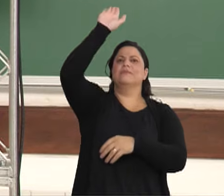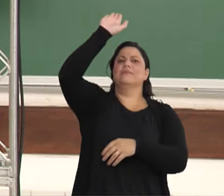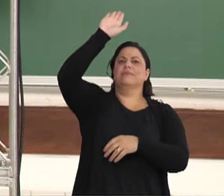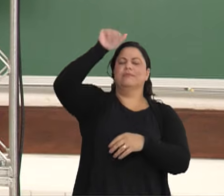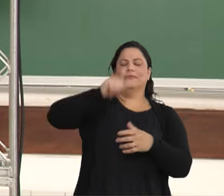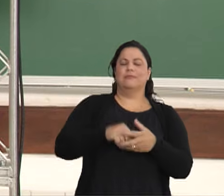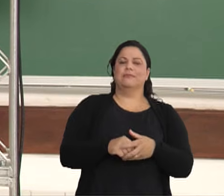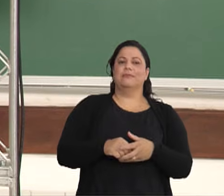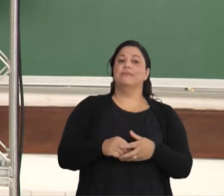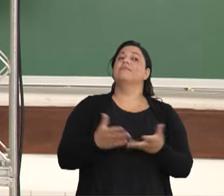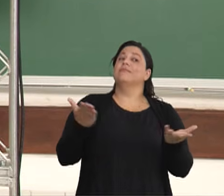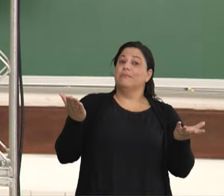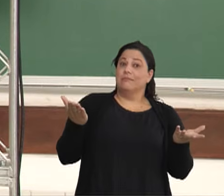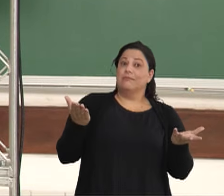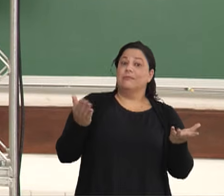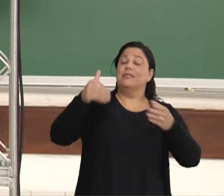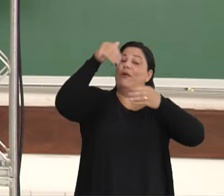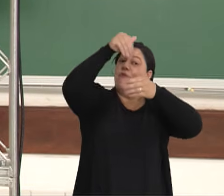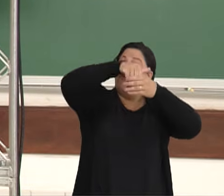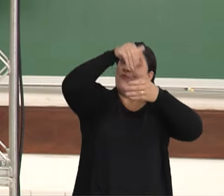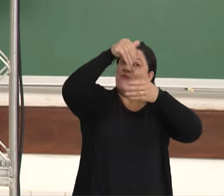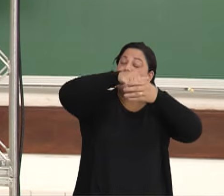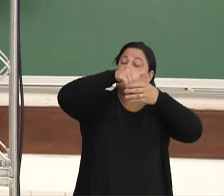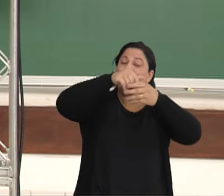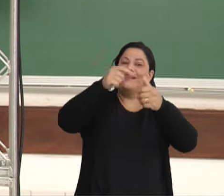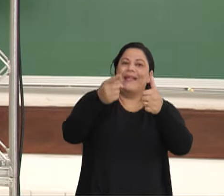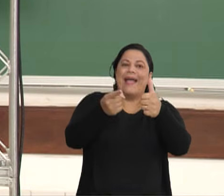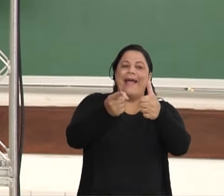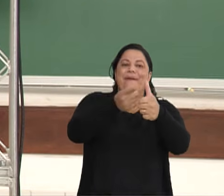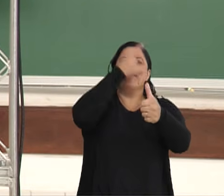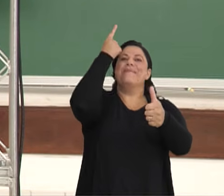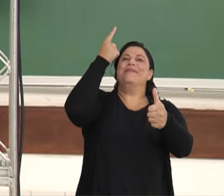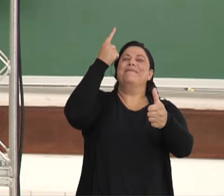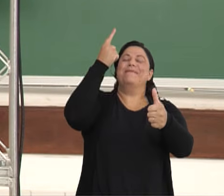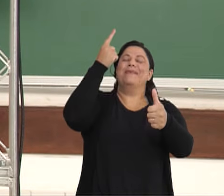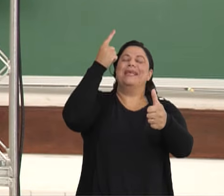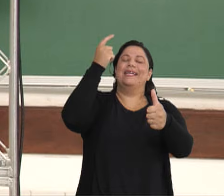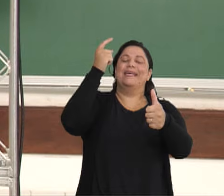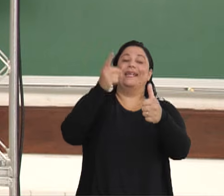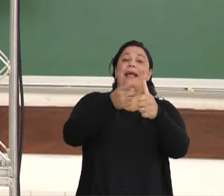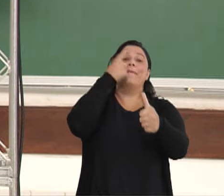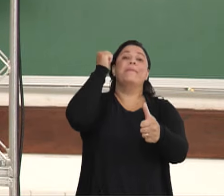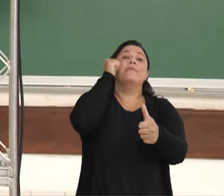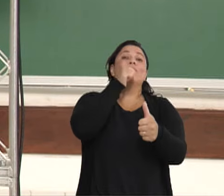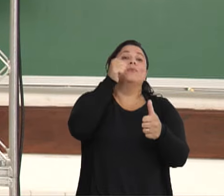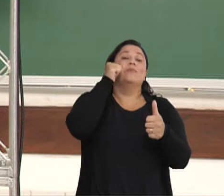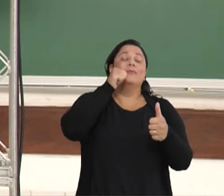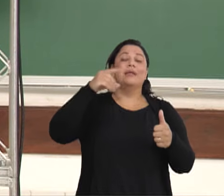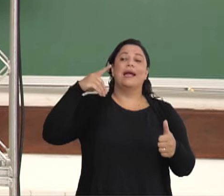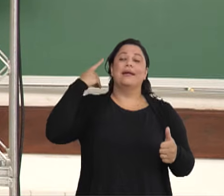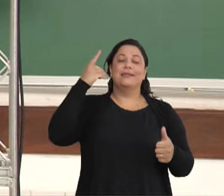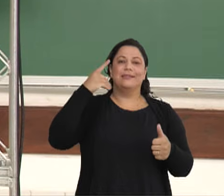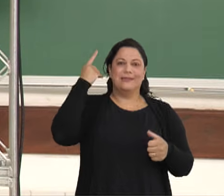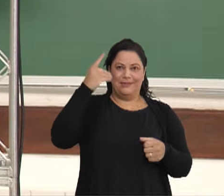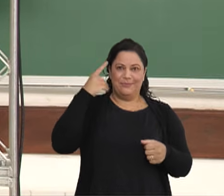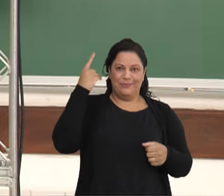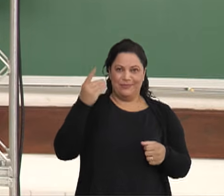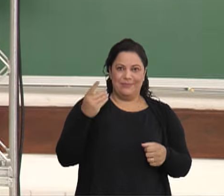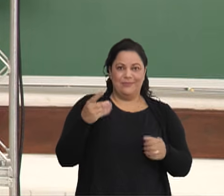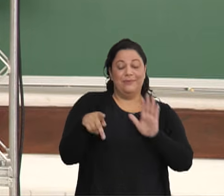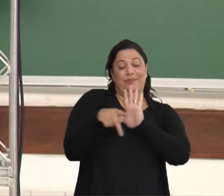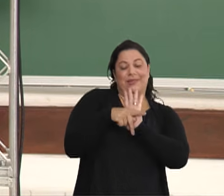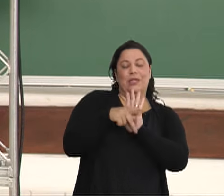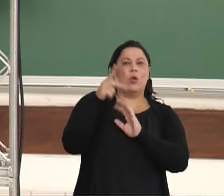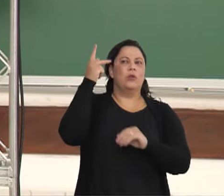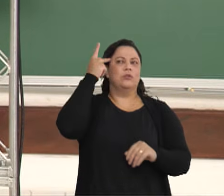em 1933 para deputada. Ela é a nossa primeira deputada. Carlota Pereira de Queiroz, de São Paulo,